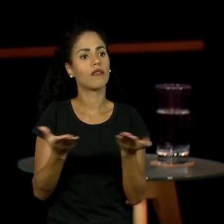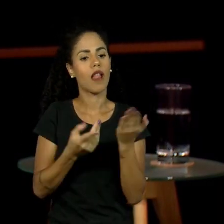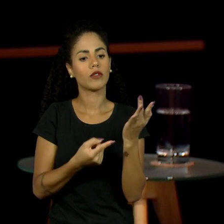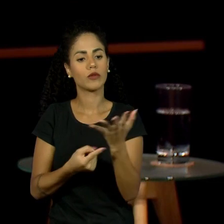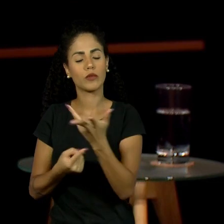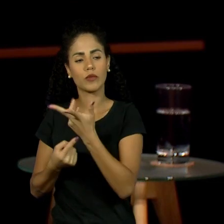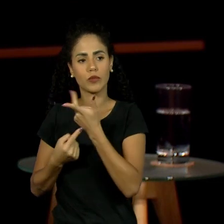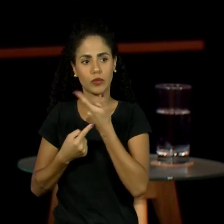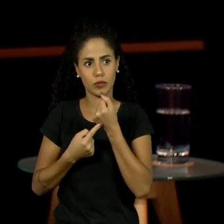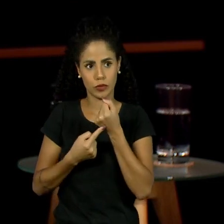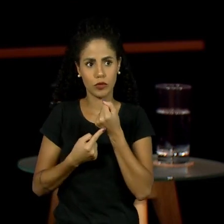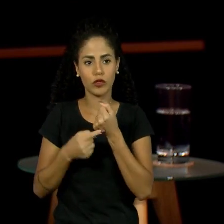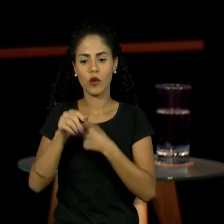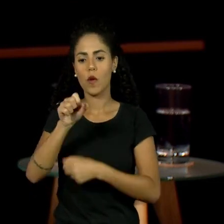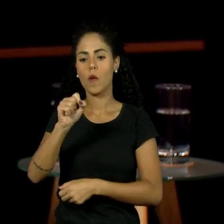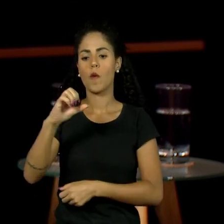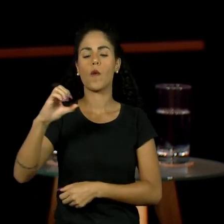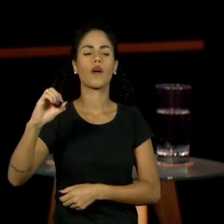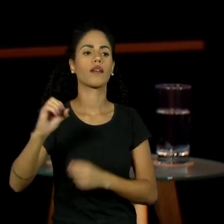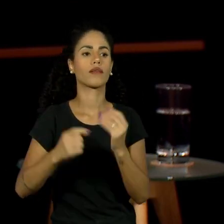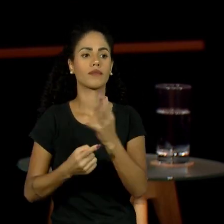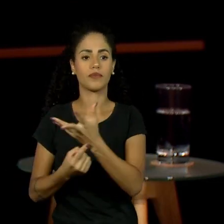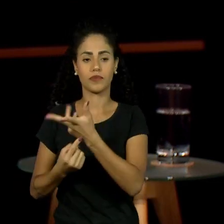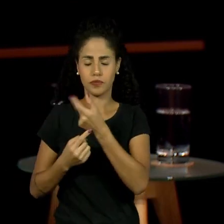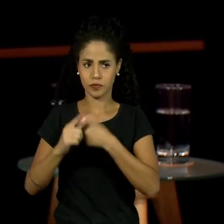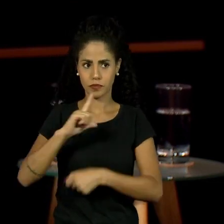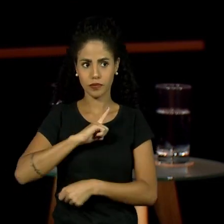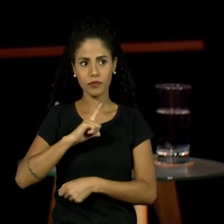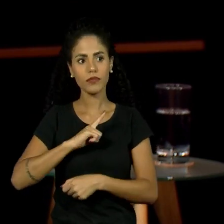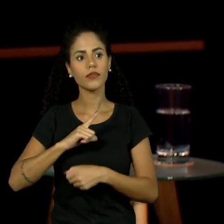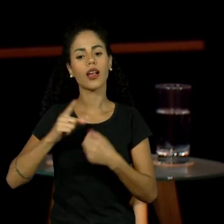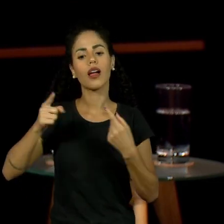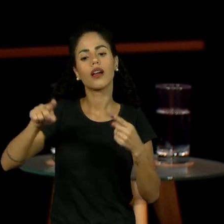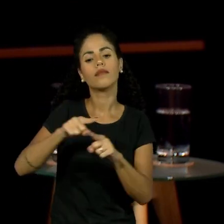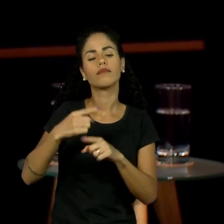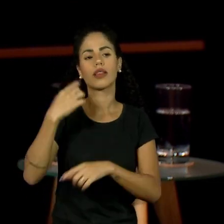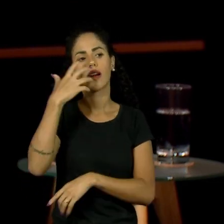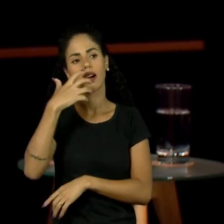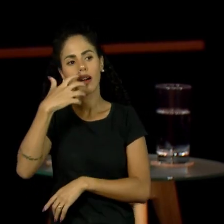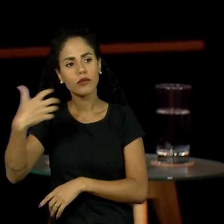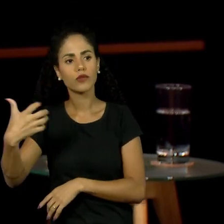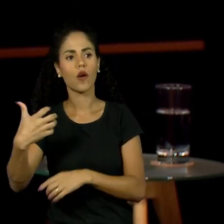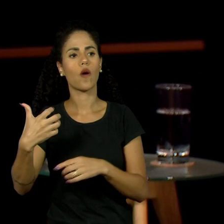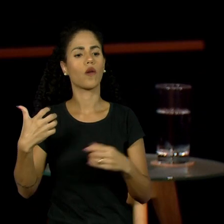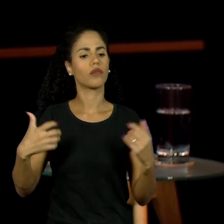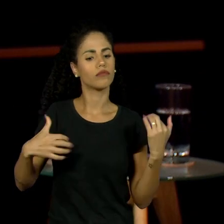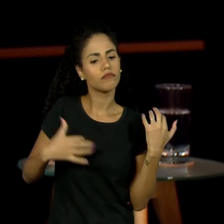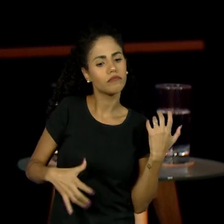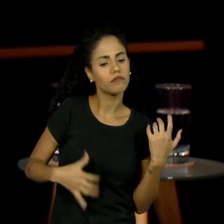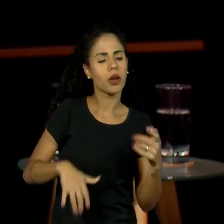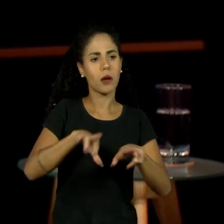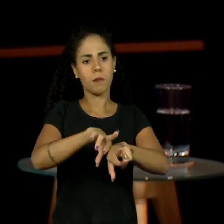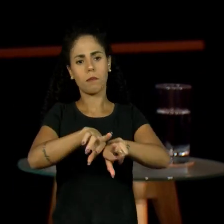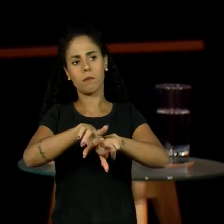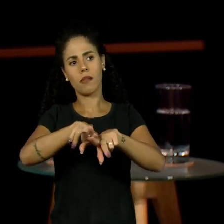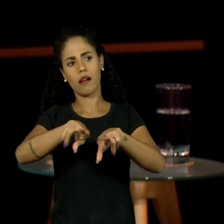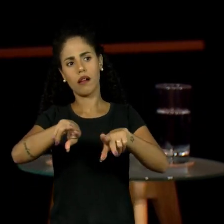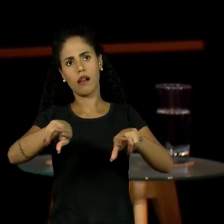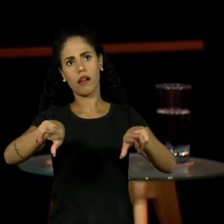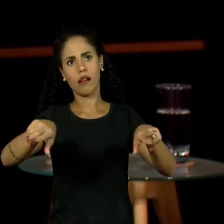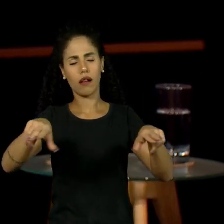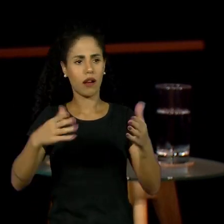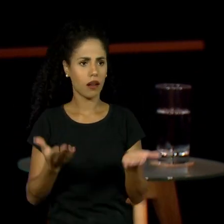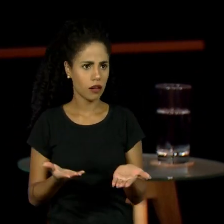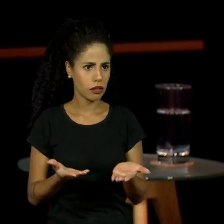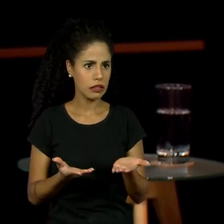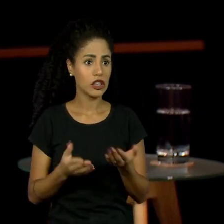Artistas, você relata os seus encontros com cantores, conjuntos, músicos de vários, acho que dos